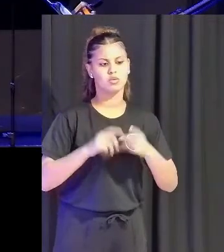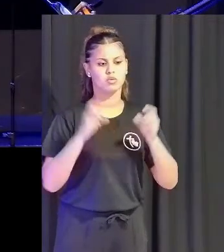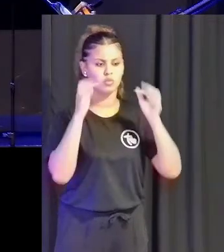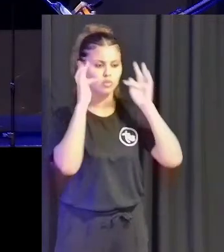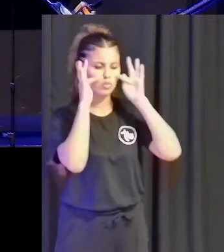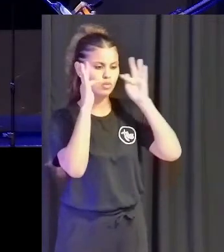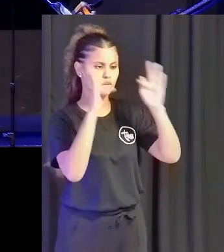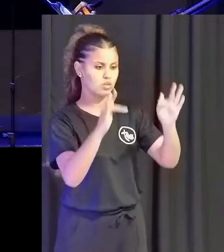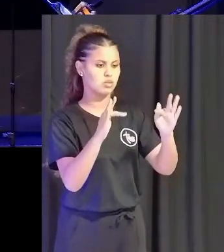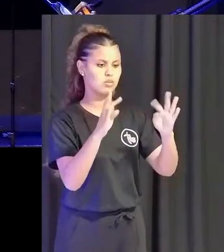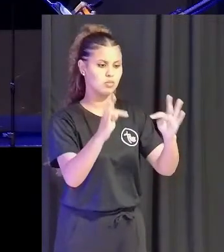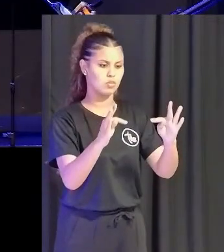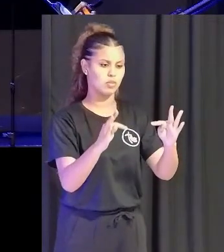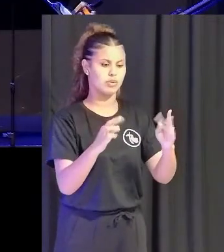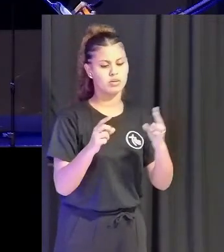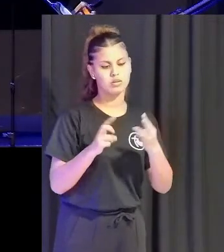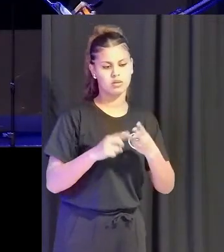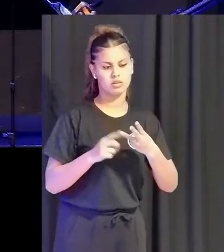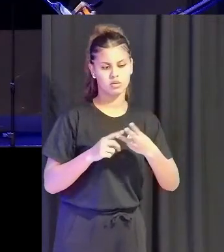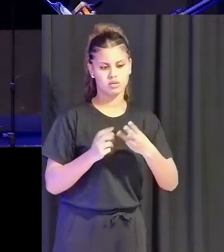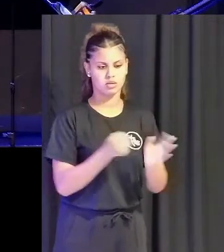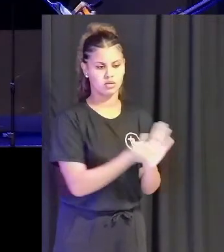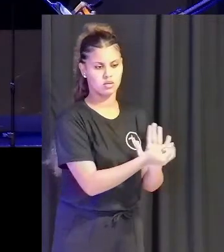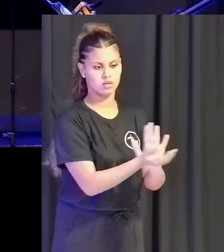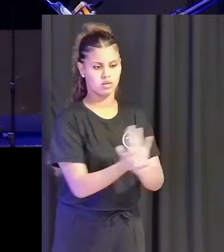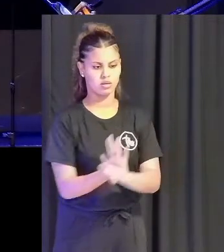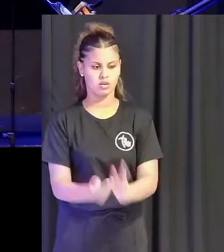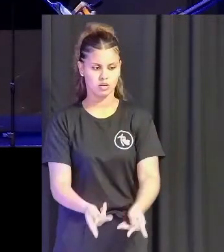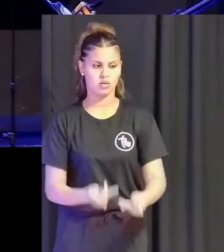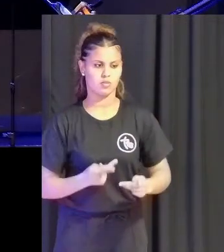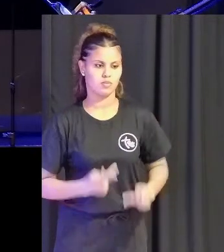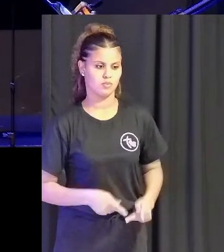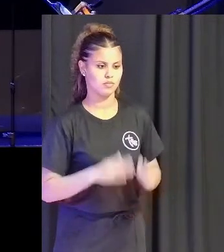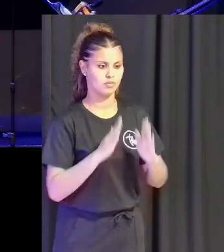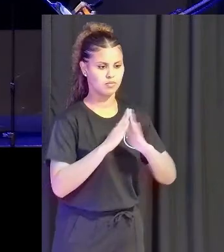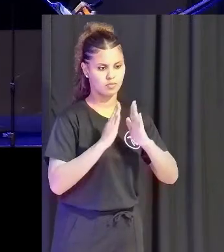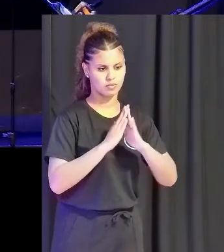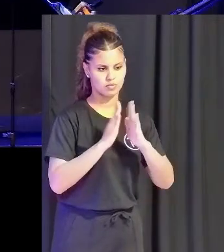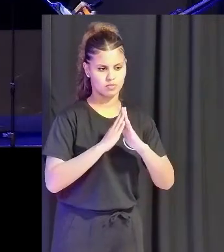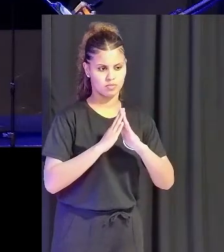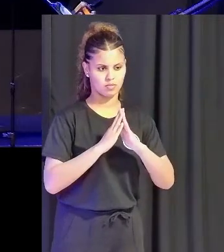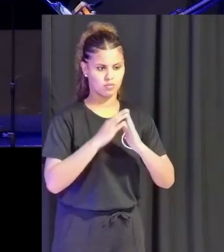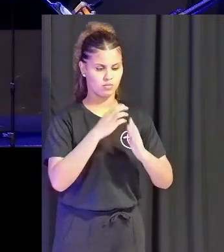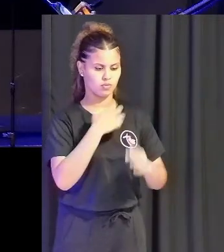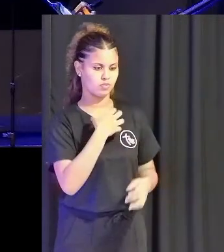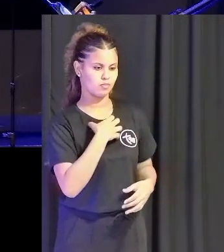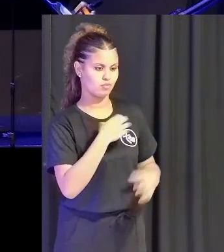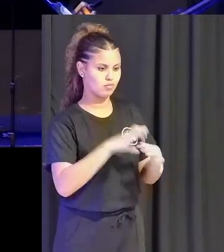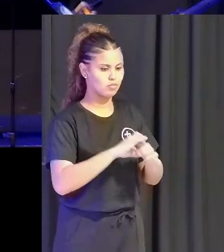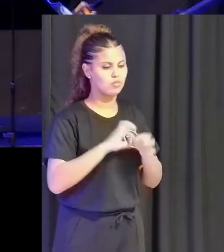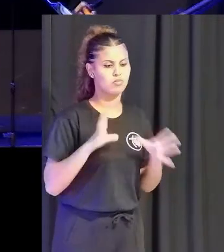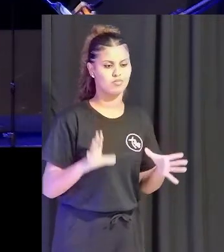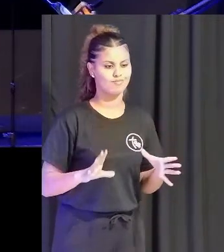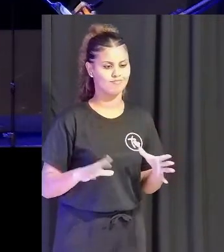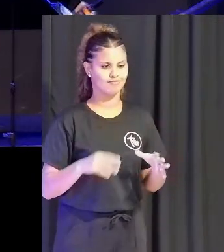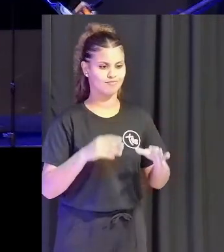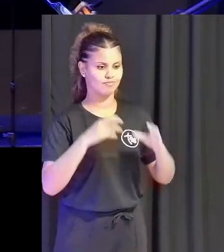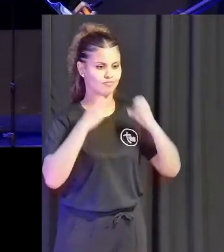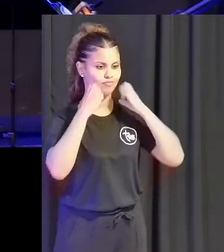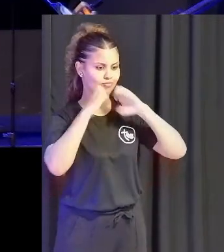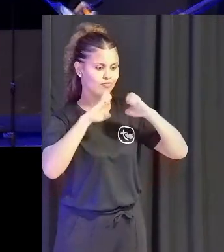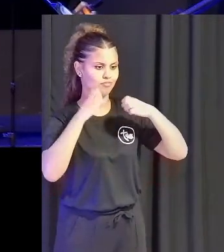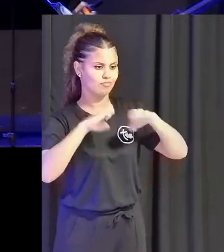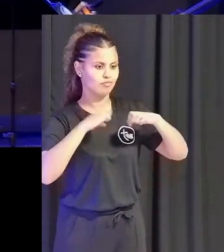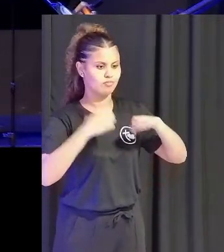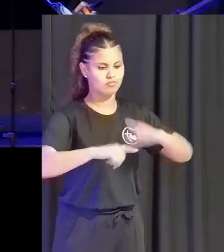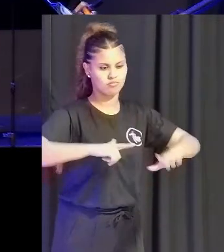evangelho, visitas em casas e diversas formas de evangelismo, trabalhos com crianças, esportes e várias